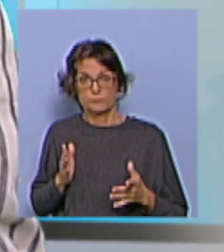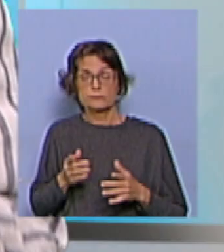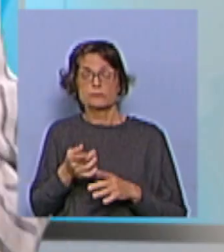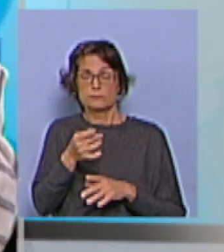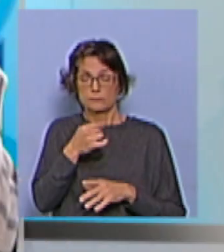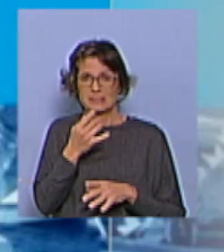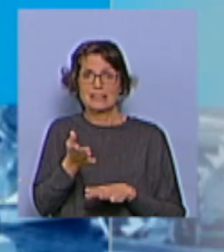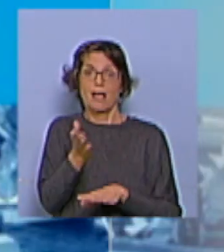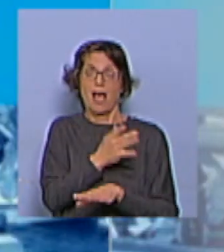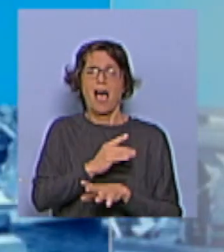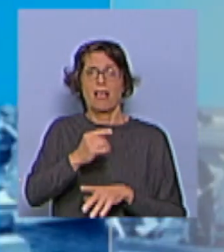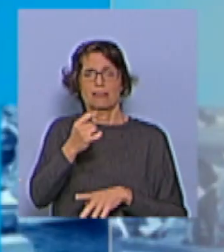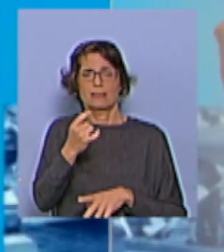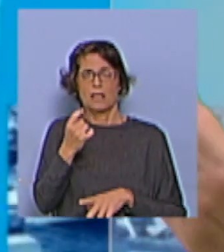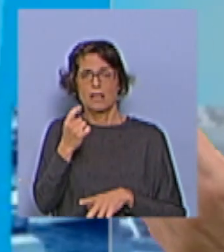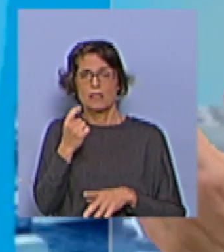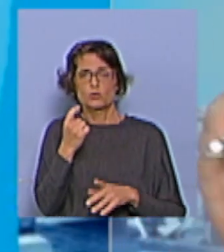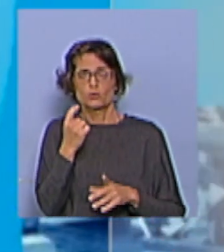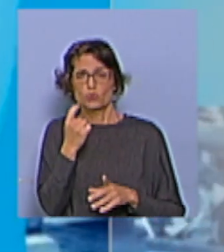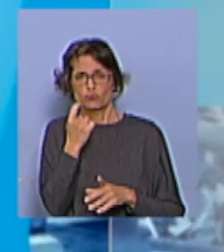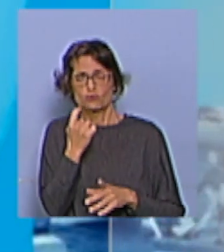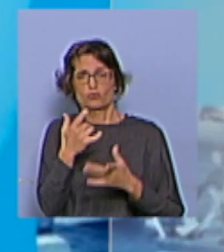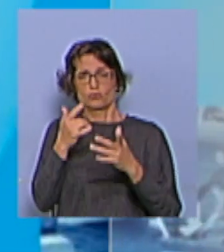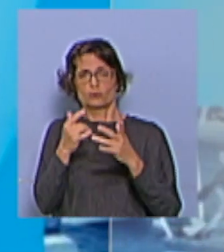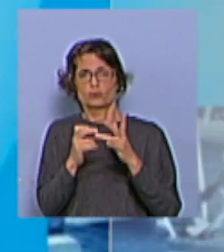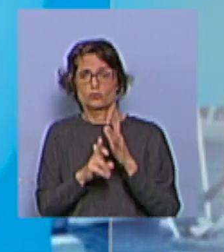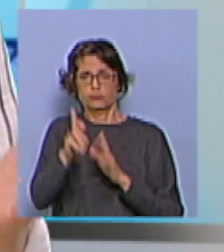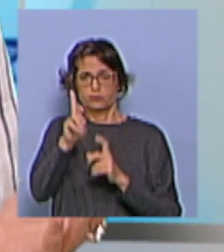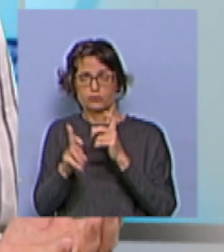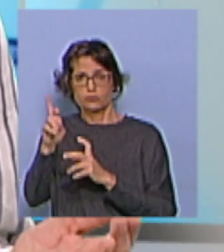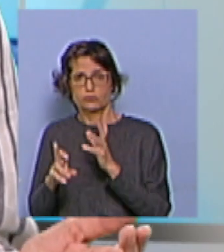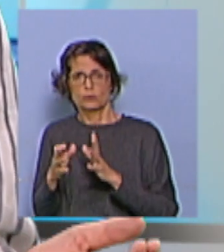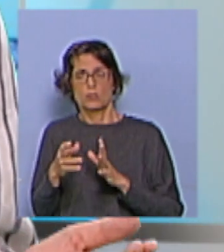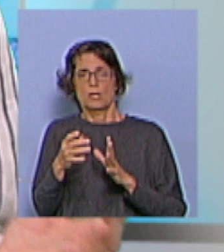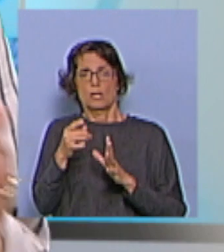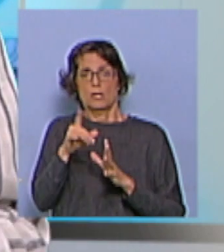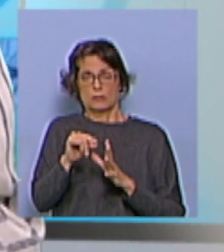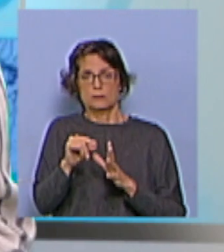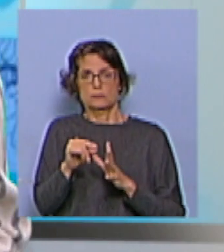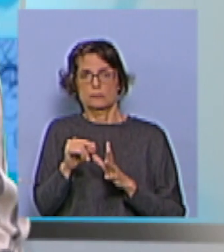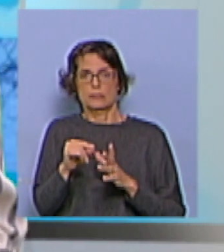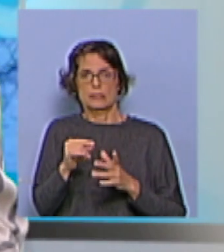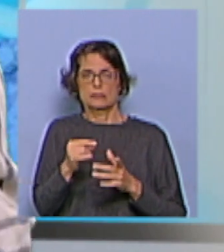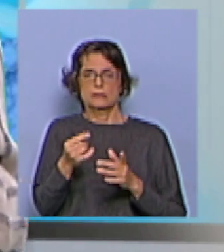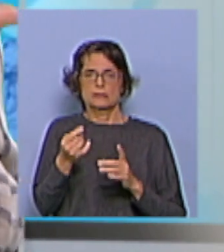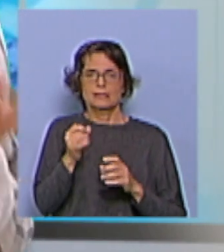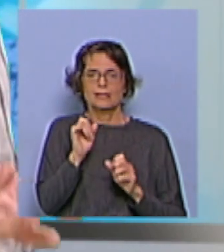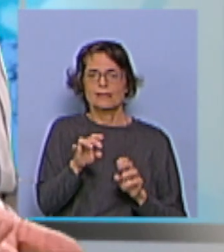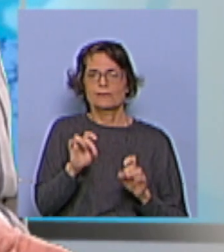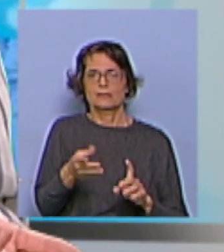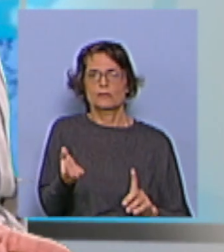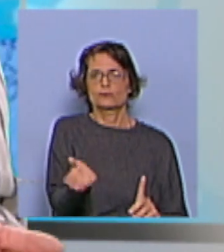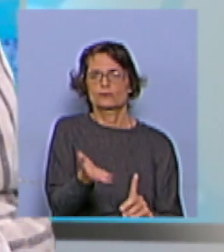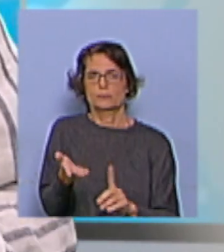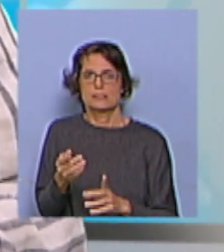a divergir conforme os mais afetados, os menos afetados, penalizando os mais endividados,